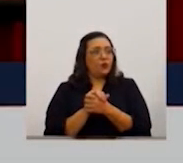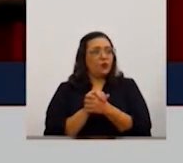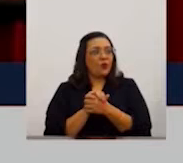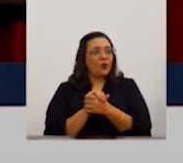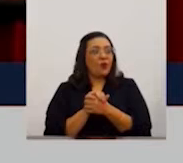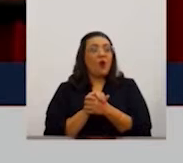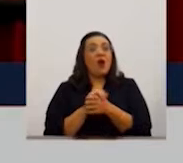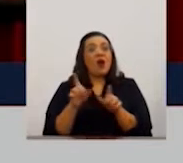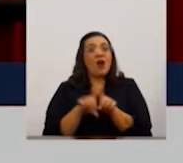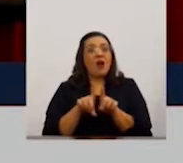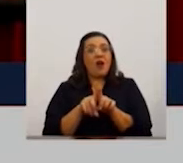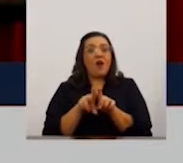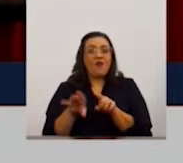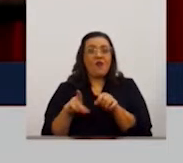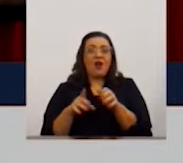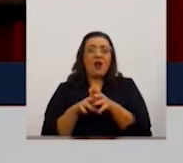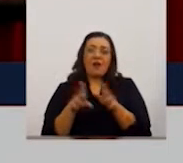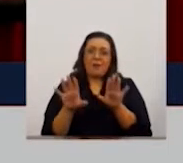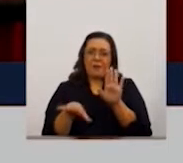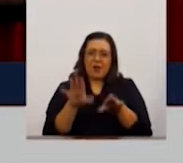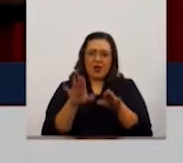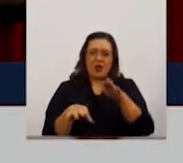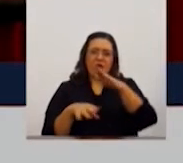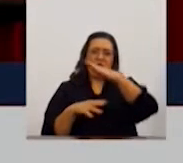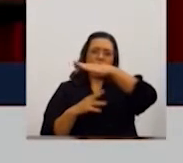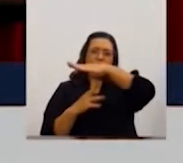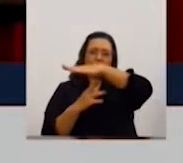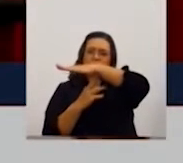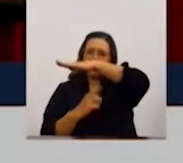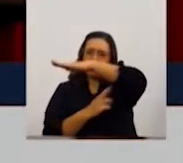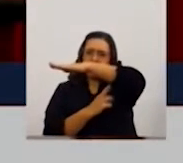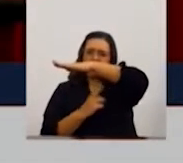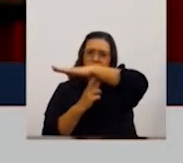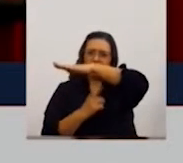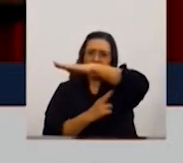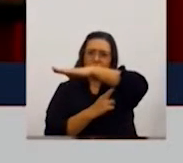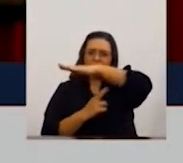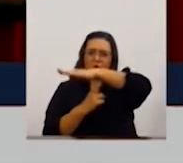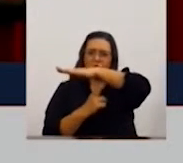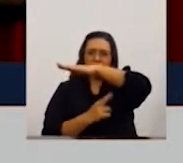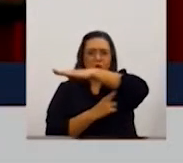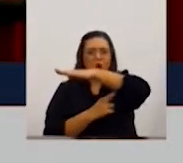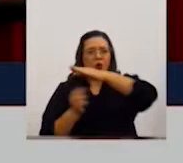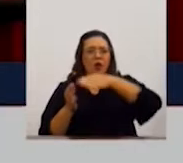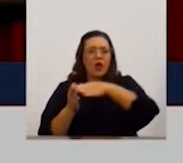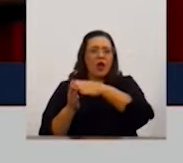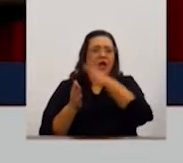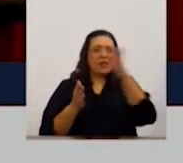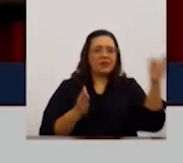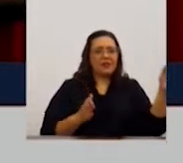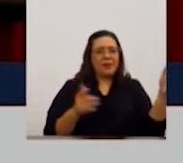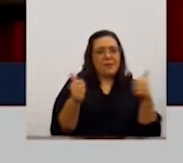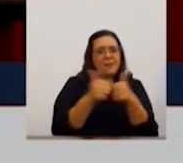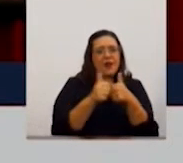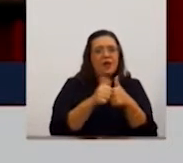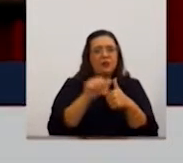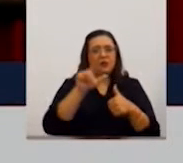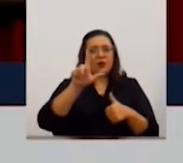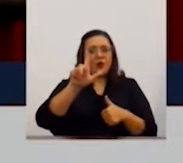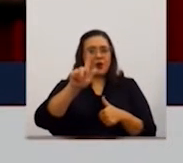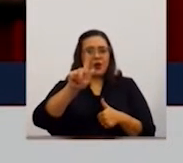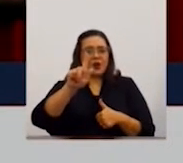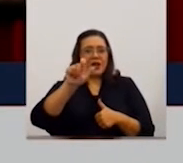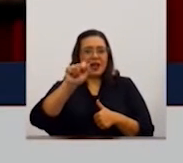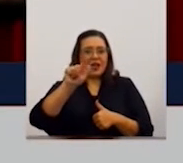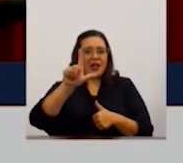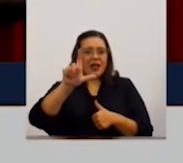Galego. Então nós vamos ter aí de uma semana a 10 dias de transtorno. Então eu peço paciência a todos os